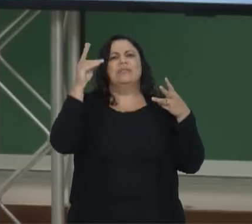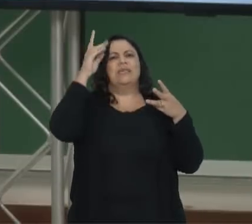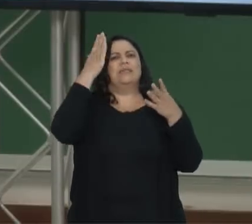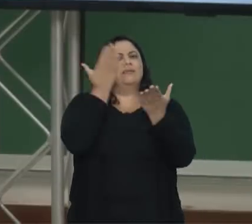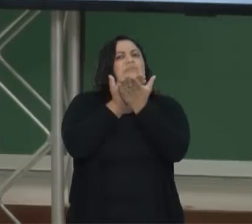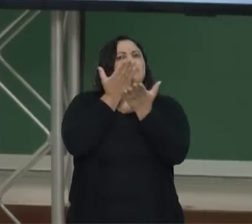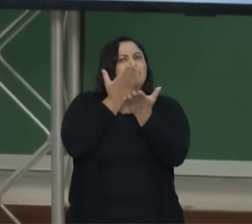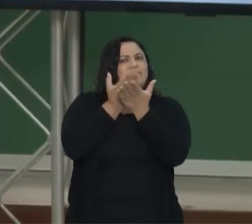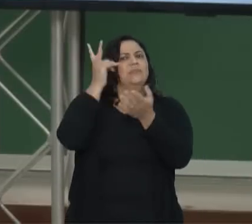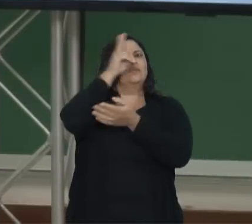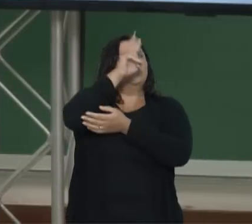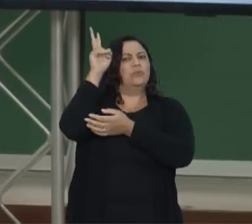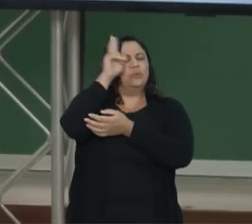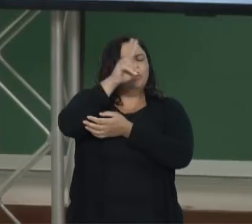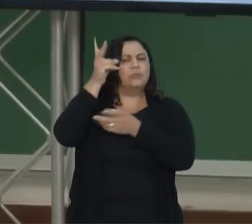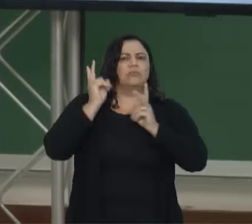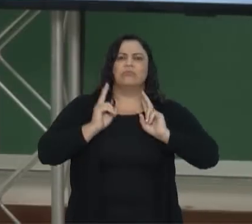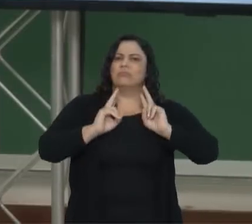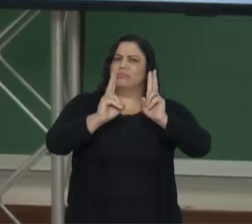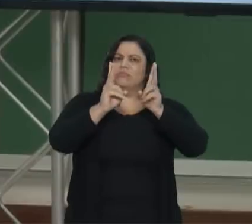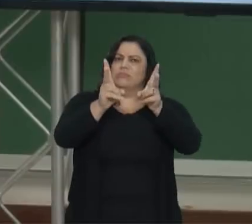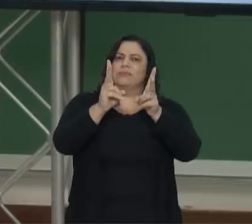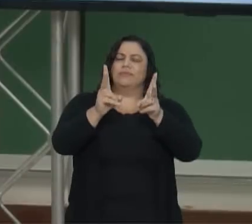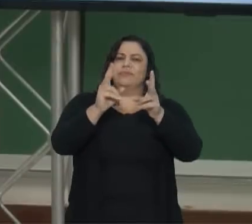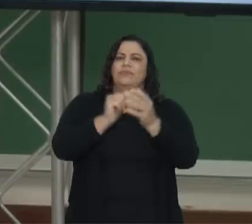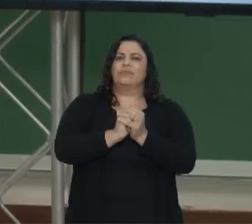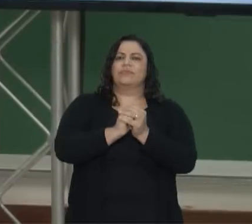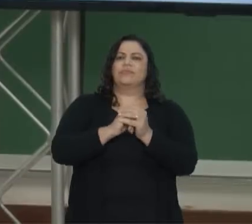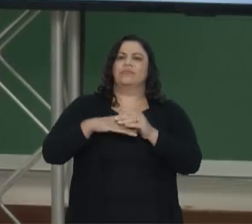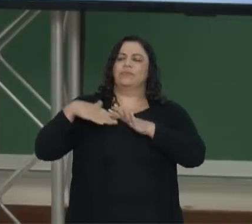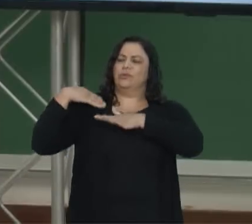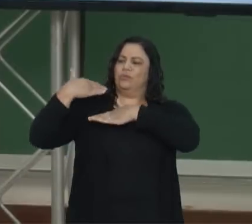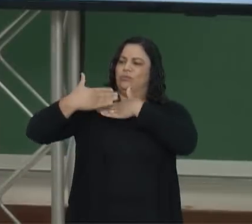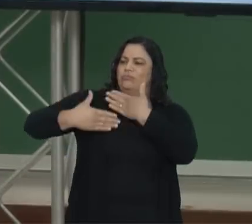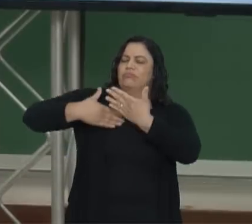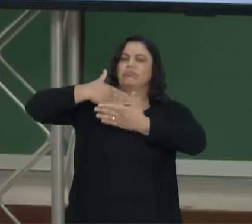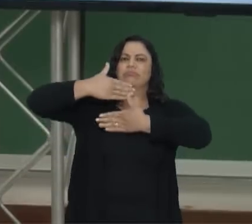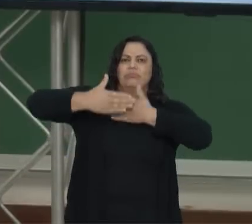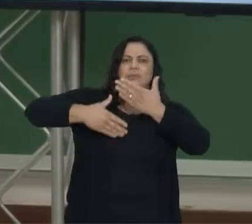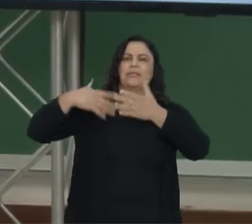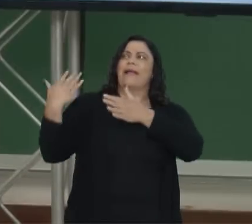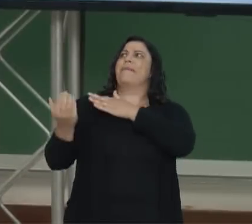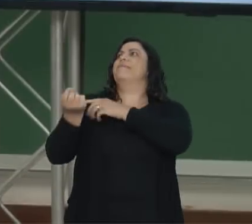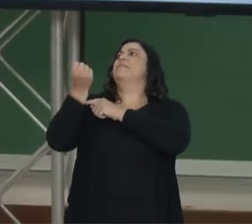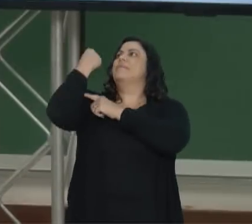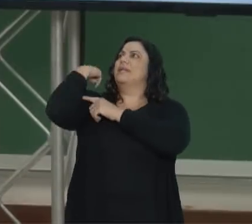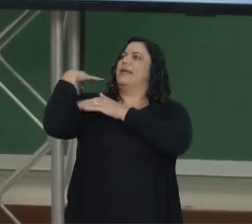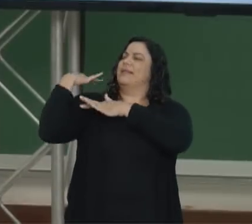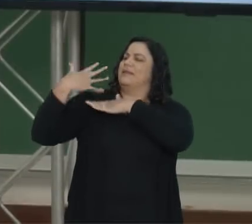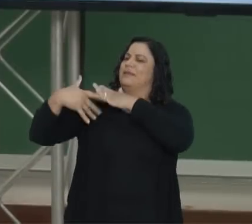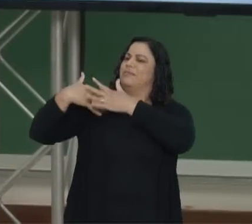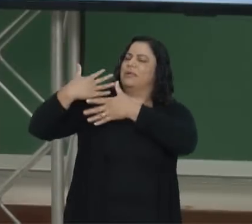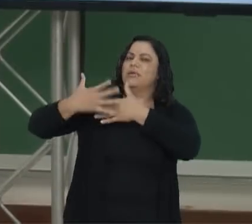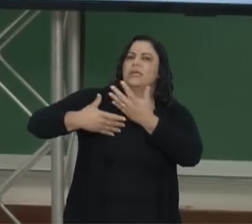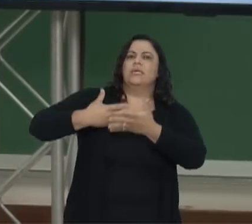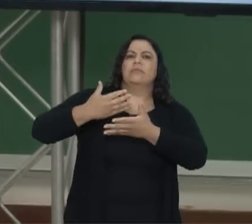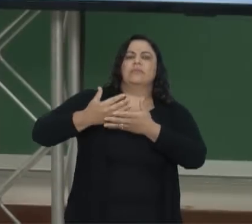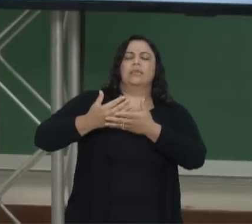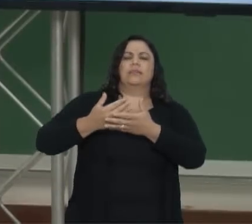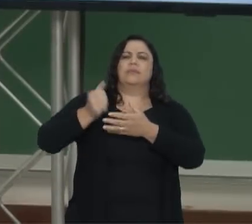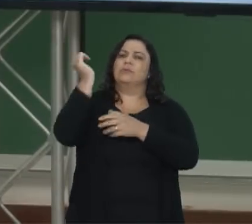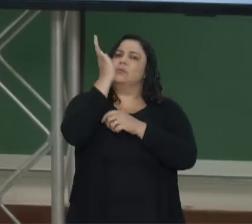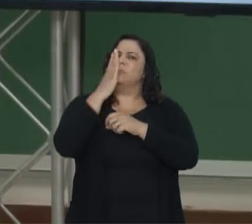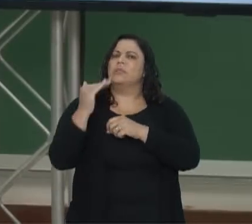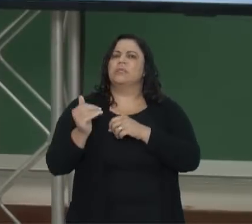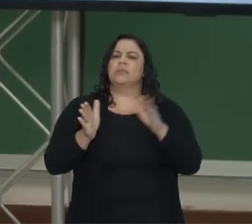história, já estudaram e vão continuar estudando os ciclos econômicos do Brasil, né? Que mostram que em cada momento o